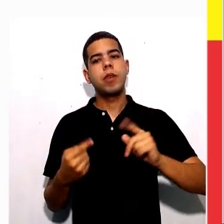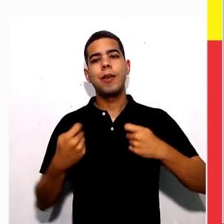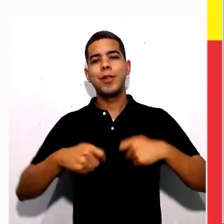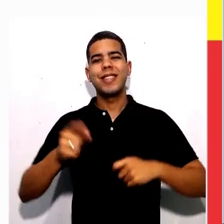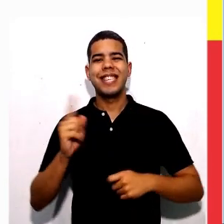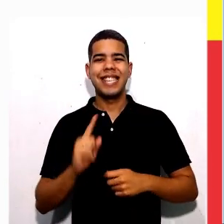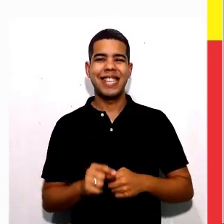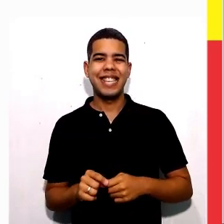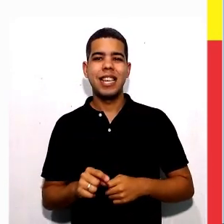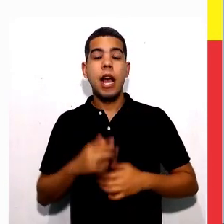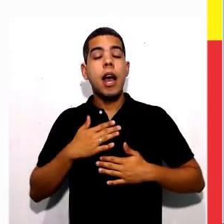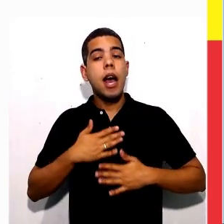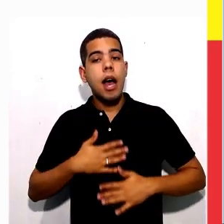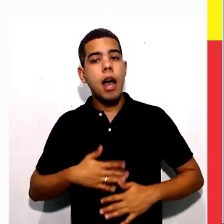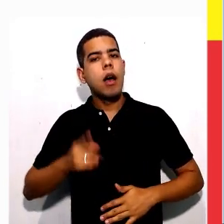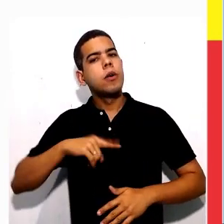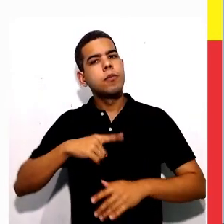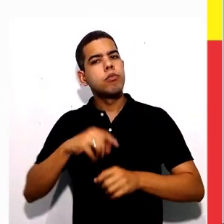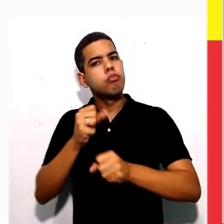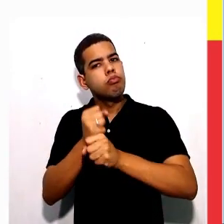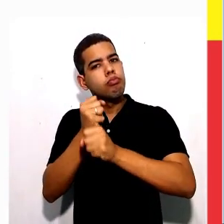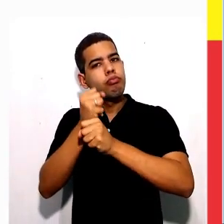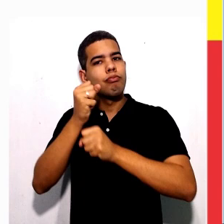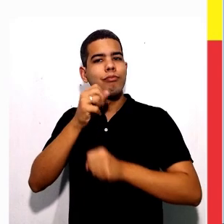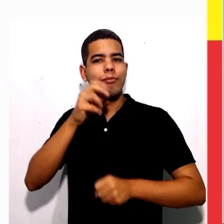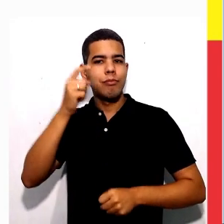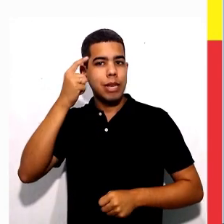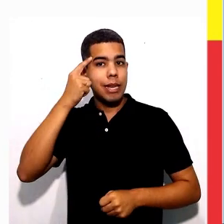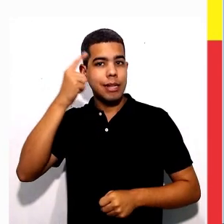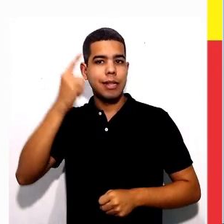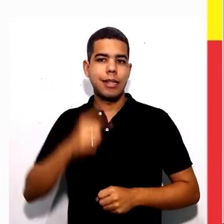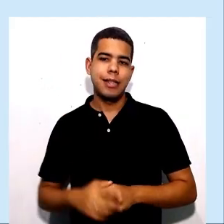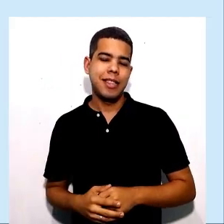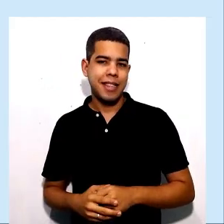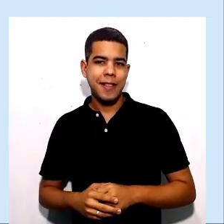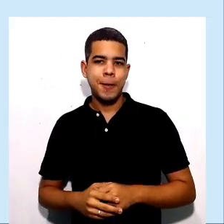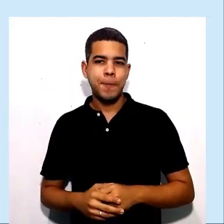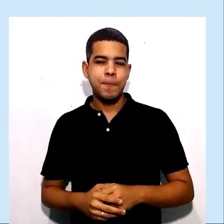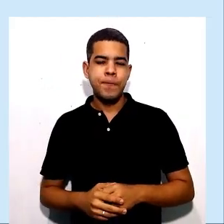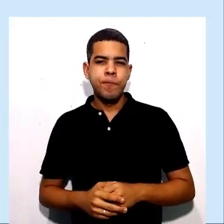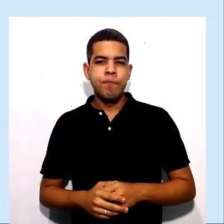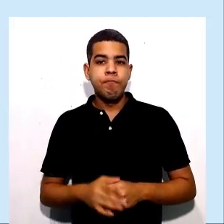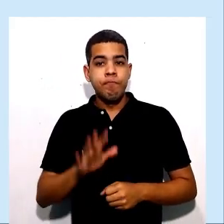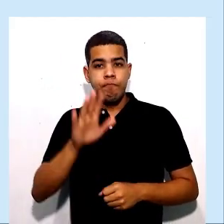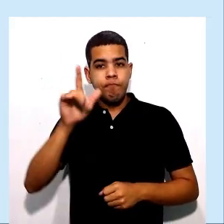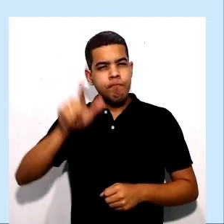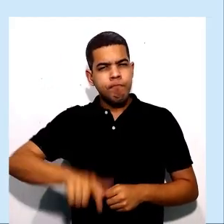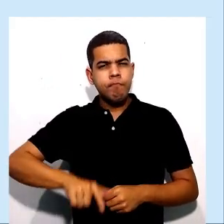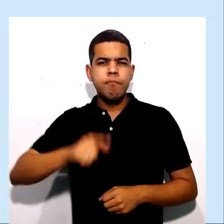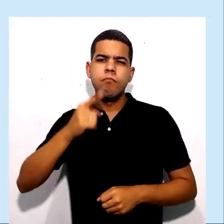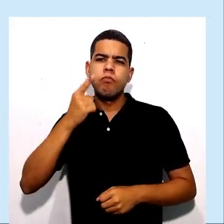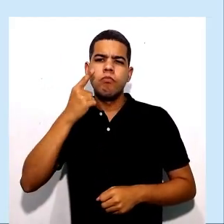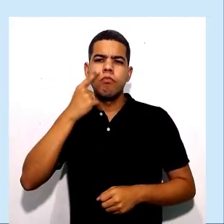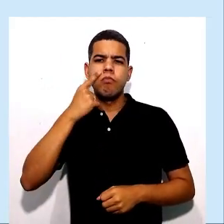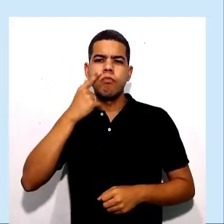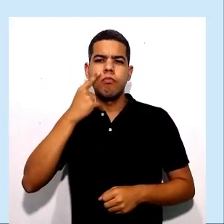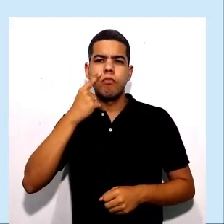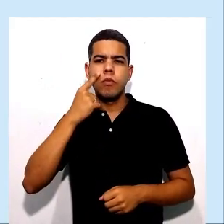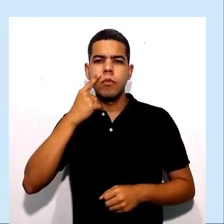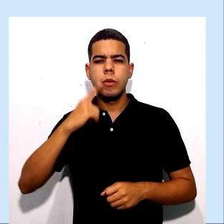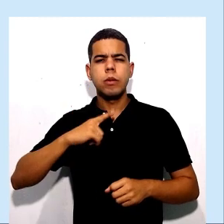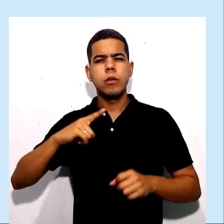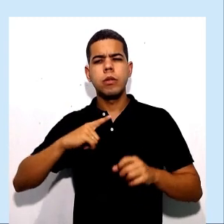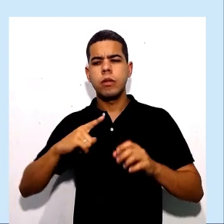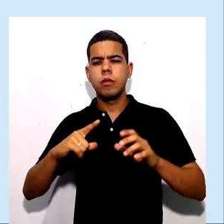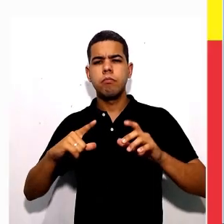anterior. Com calma, a gente vai construir essa ideia de não recursiva. Então, observe aí na tela de vocês,